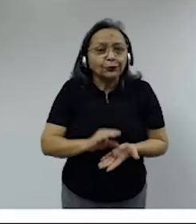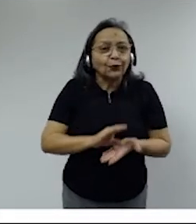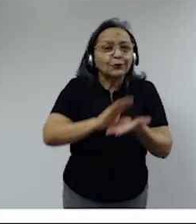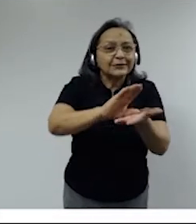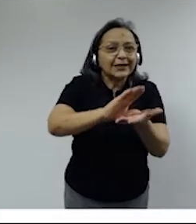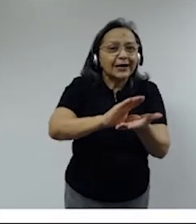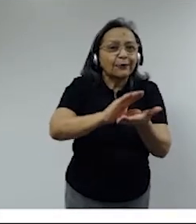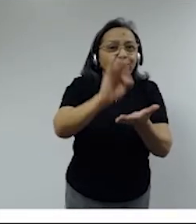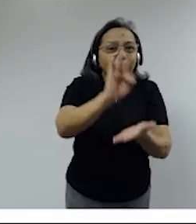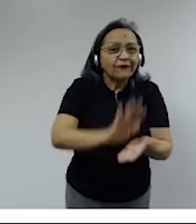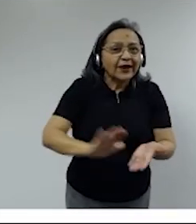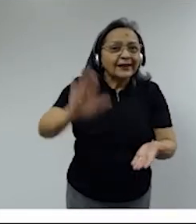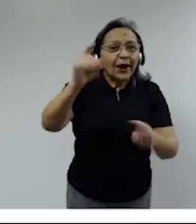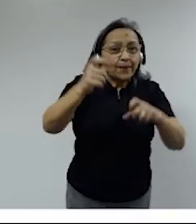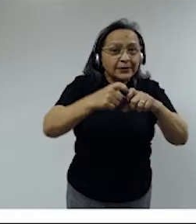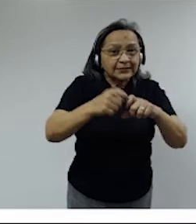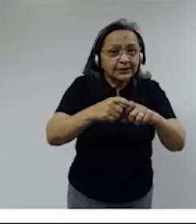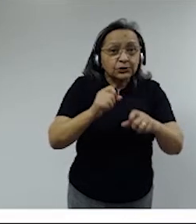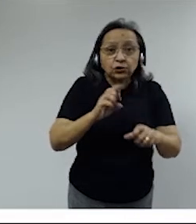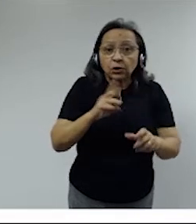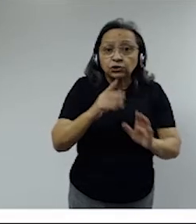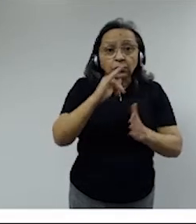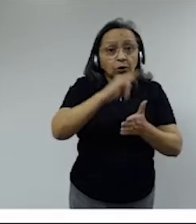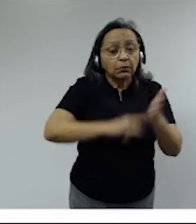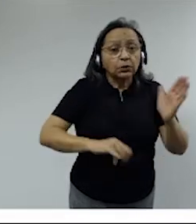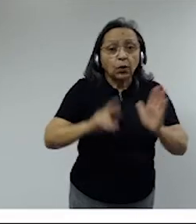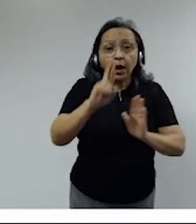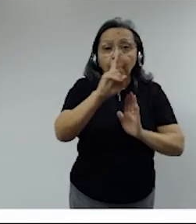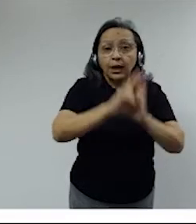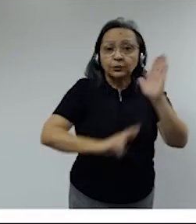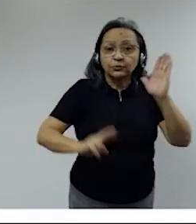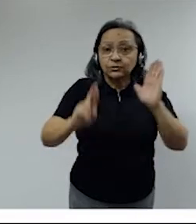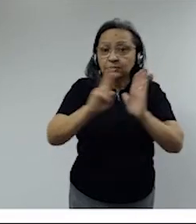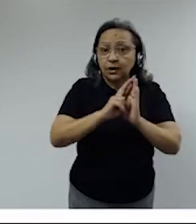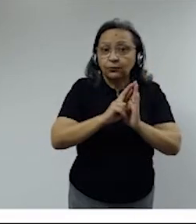uma resolução, a Resolução 2156 de